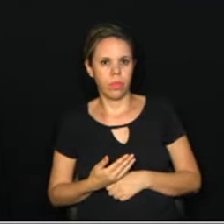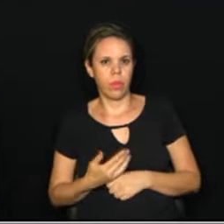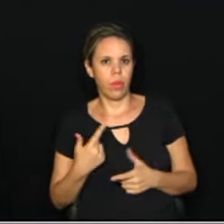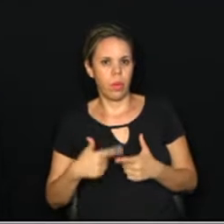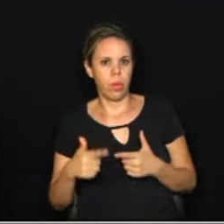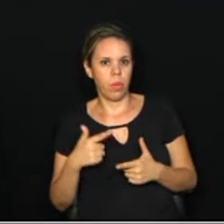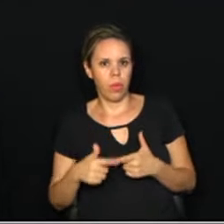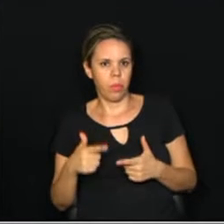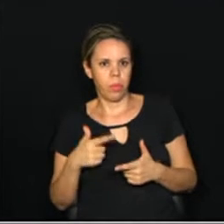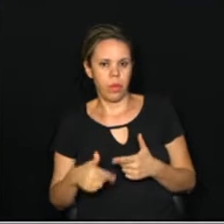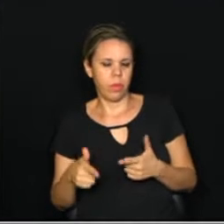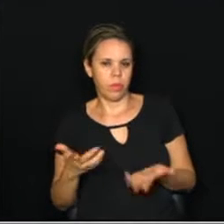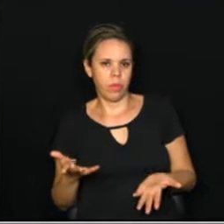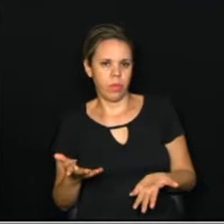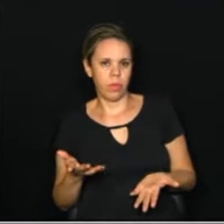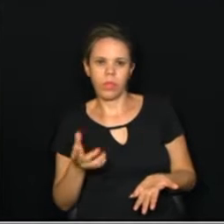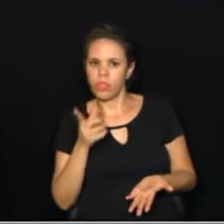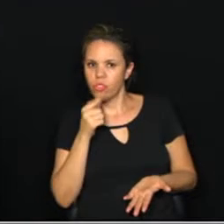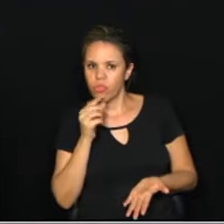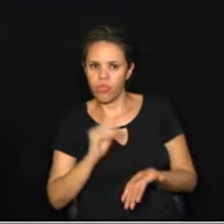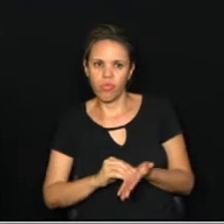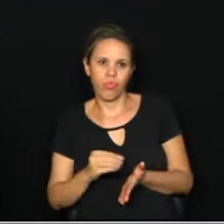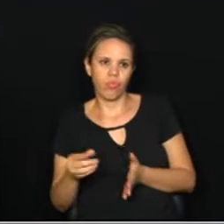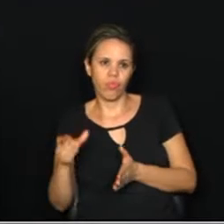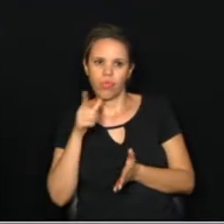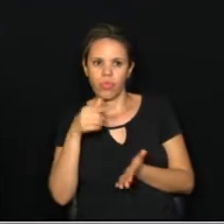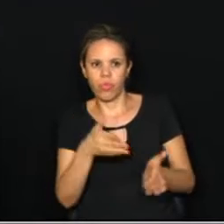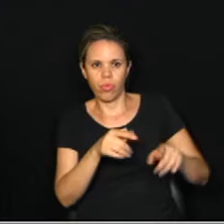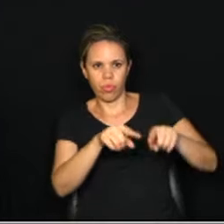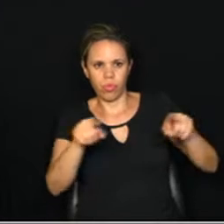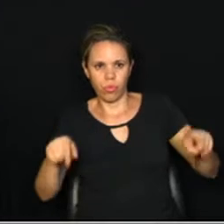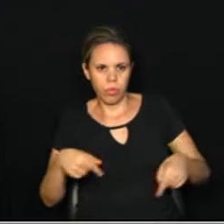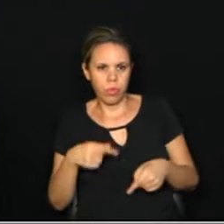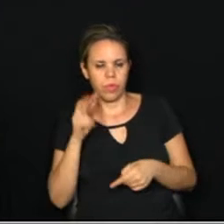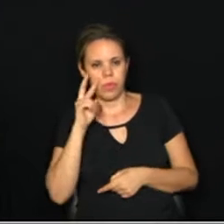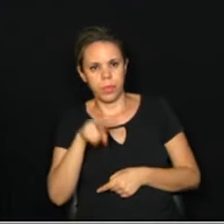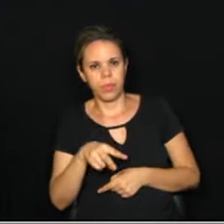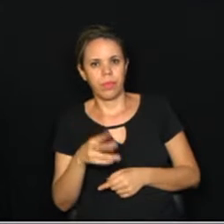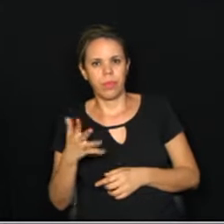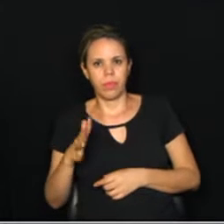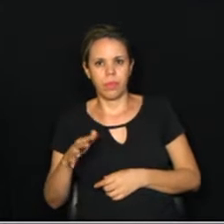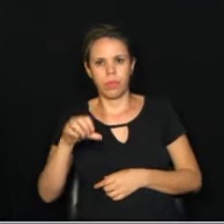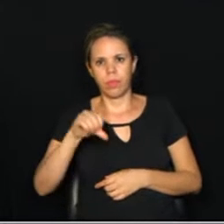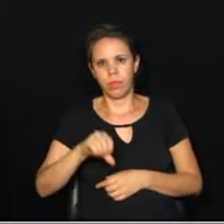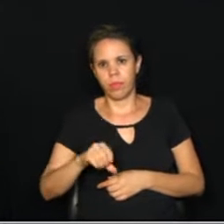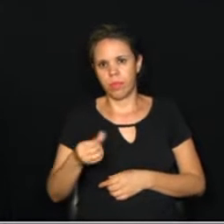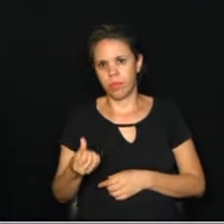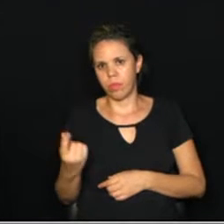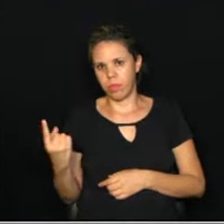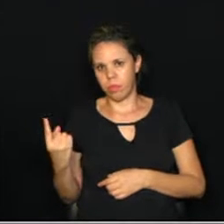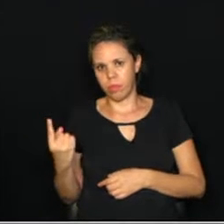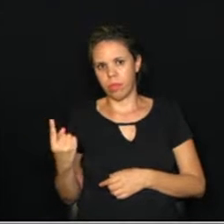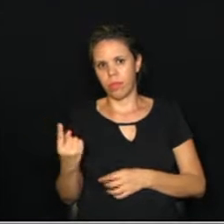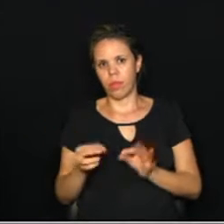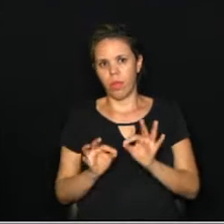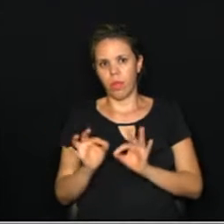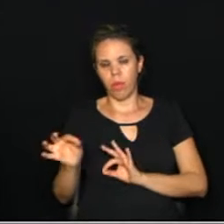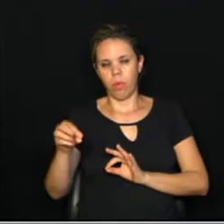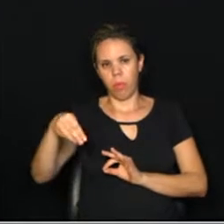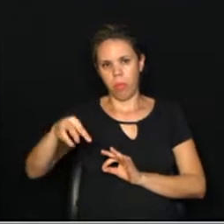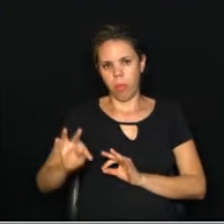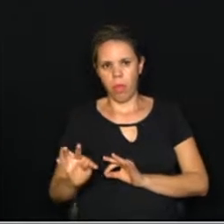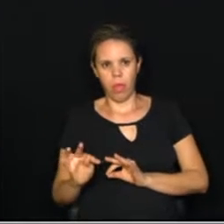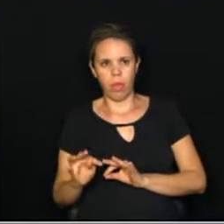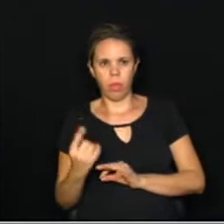né? A disponibilidade hídrica da nossa bacia, como vocês viram, né, ela está em torno aí de 961 metros cúbicos habitante